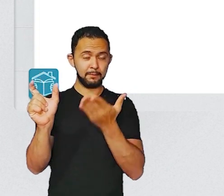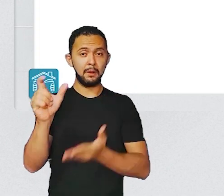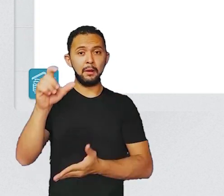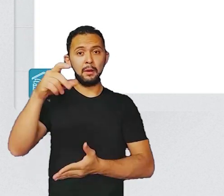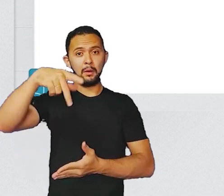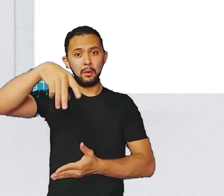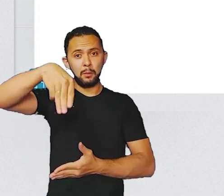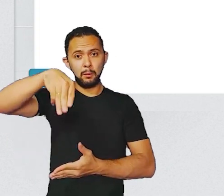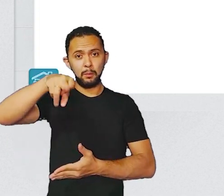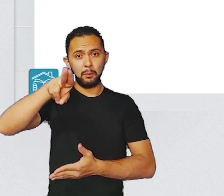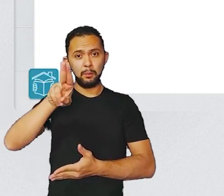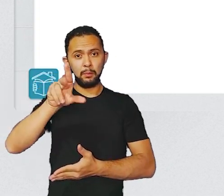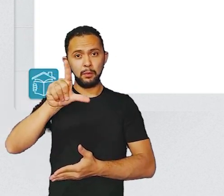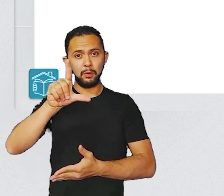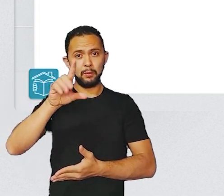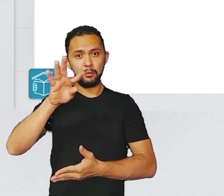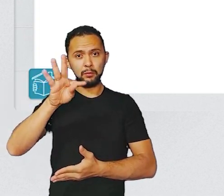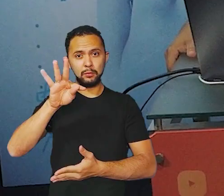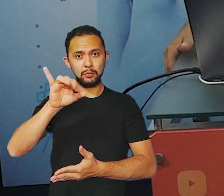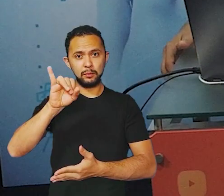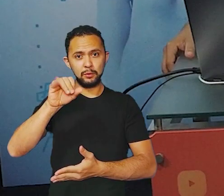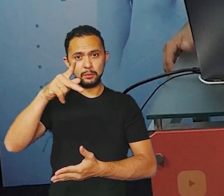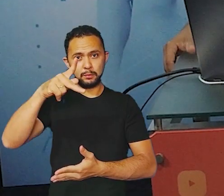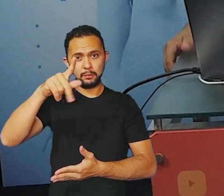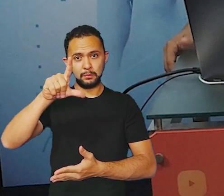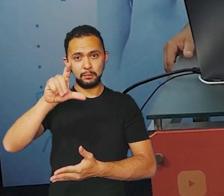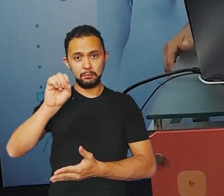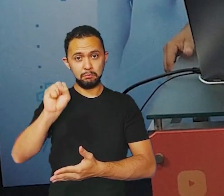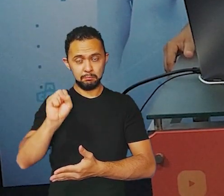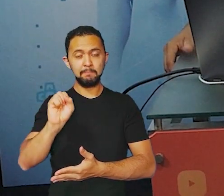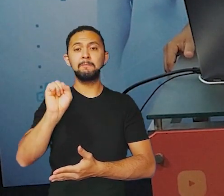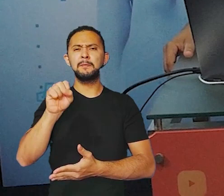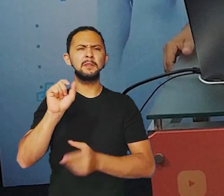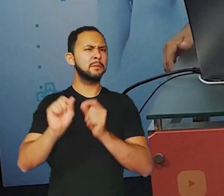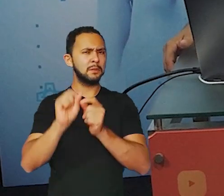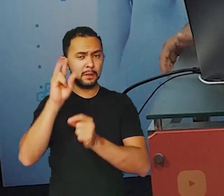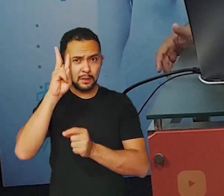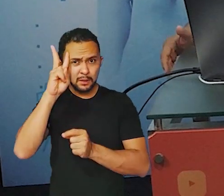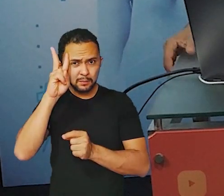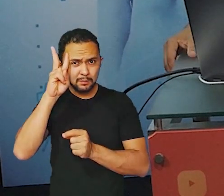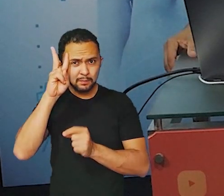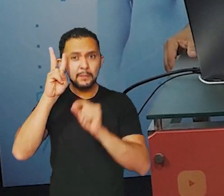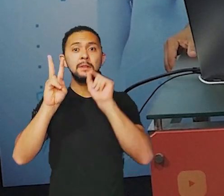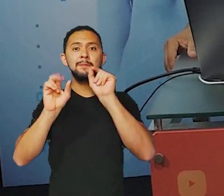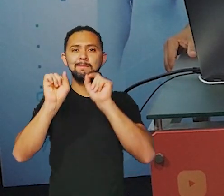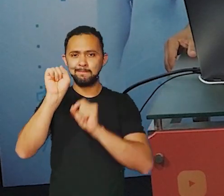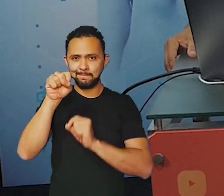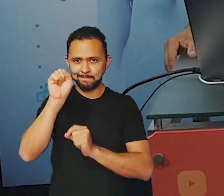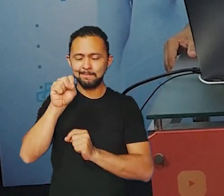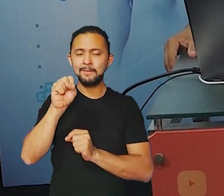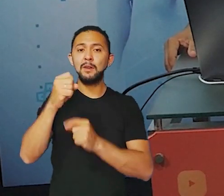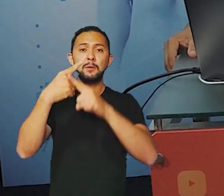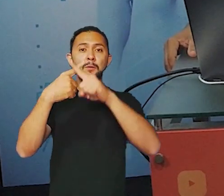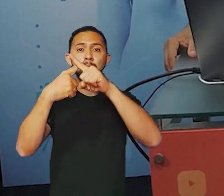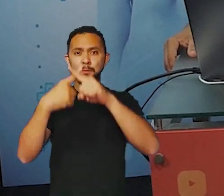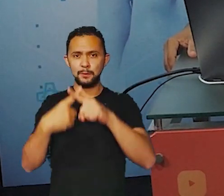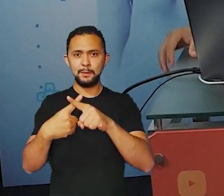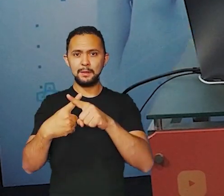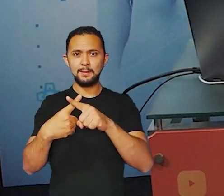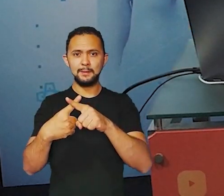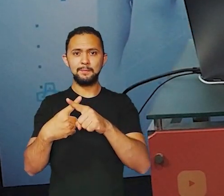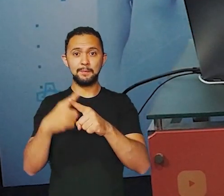para essa palavra múltiplos, lembra de quê? E aí? Lembra de multiplicação, não é verdade? Lembra